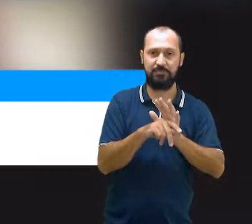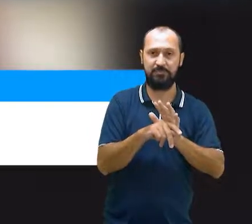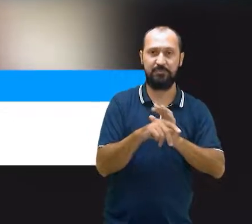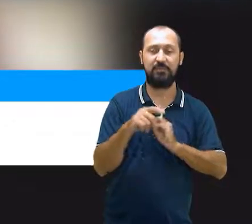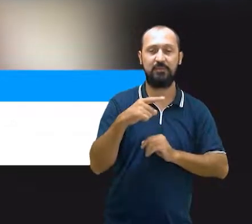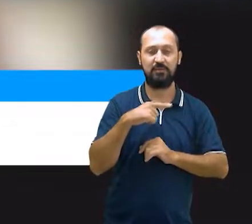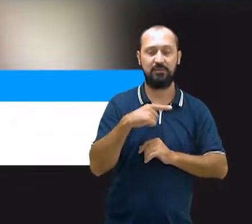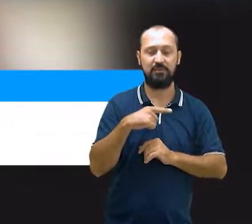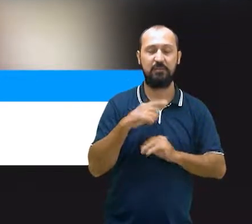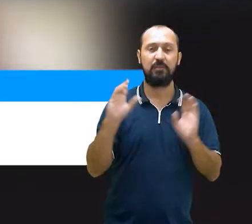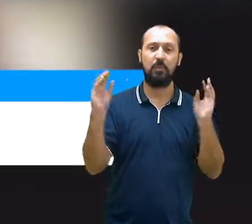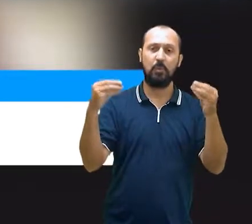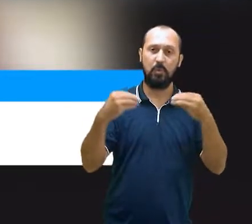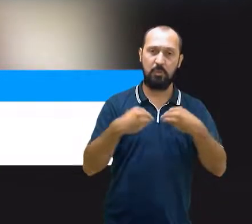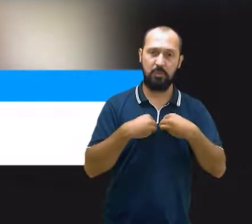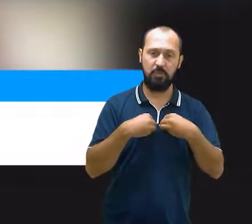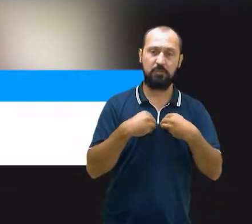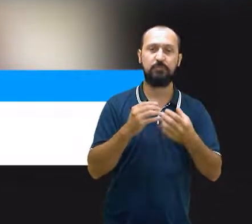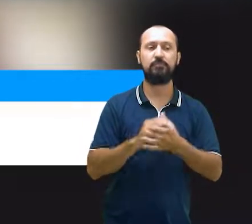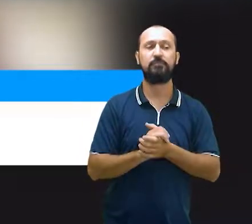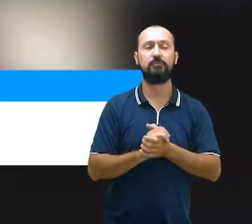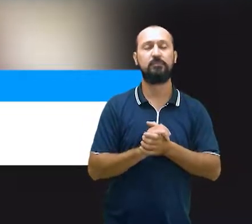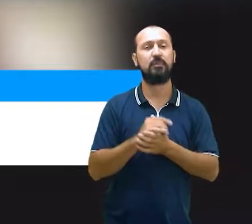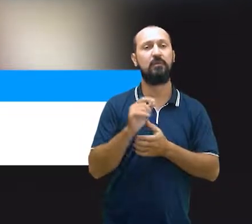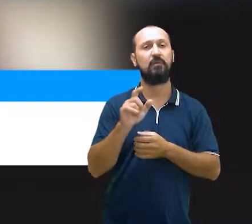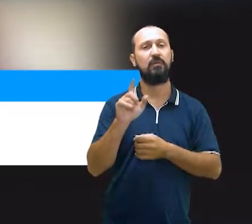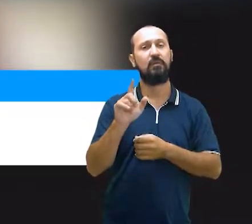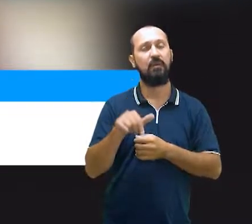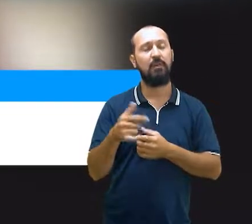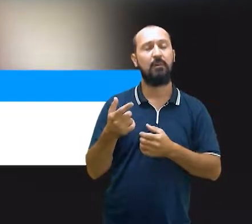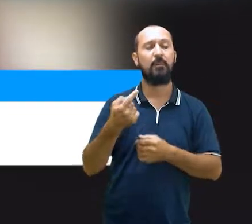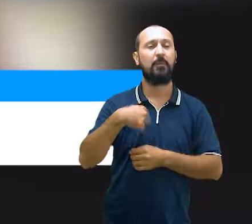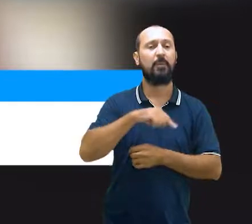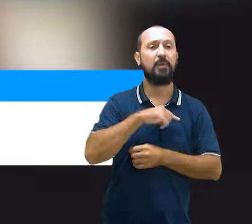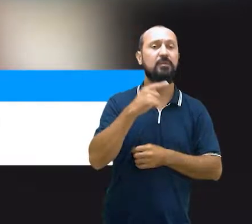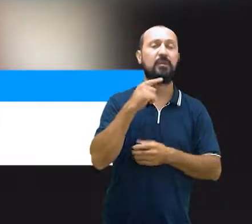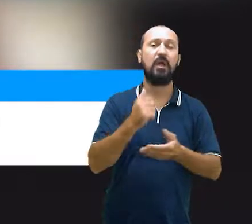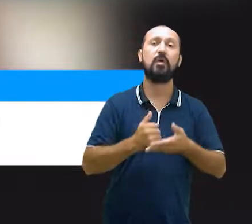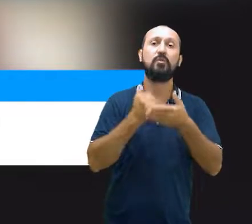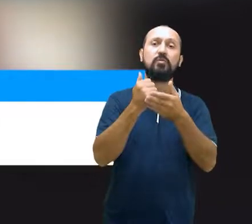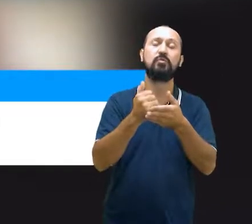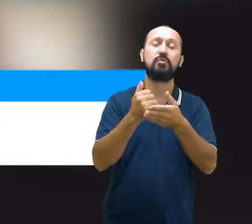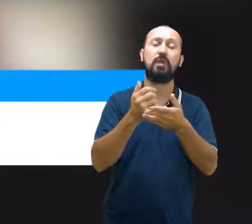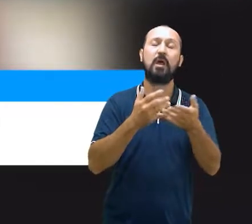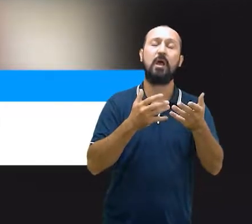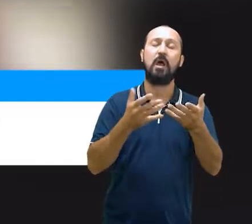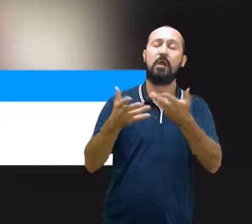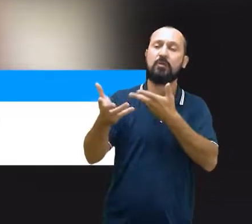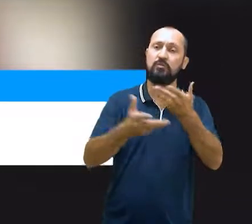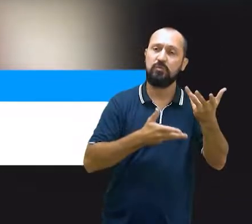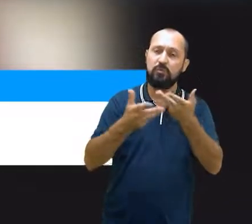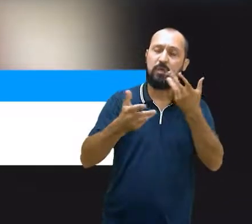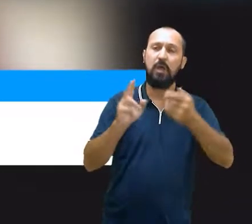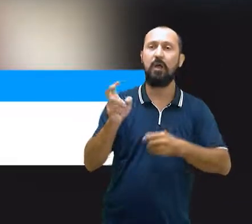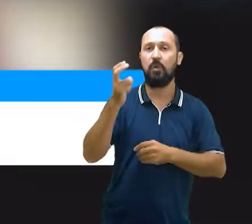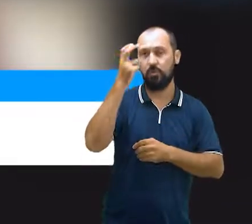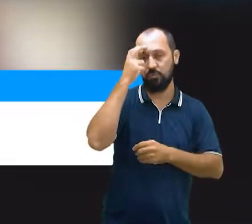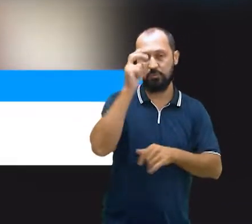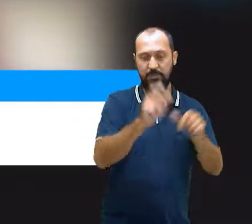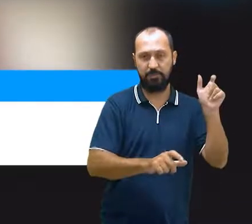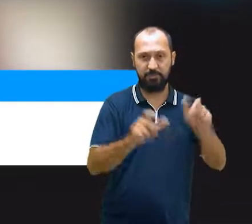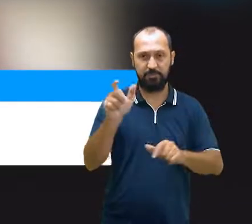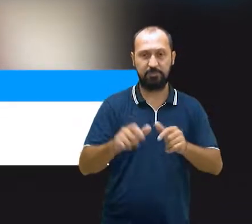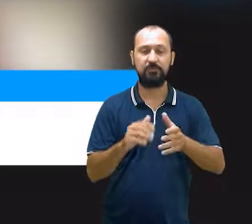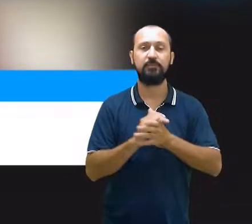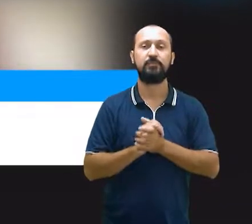próprios para quem tem o TEA. E esse é mais um caminho para a gente poder possibilitar a socialização, do acesso